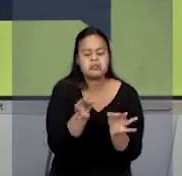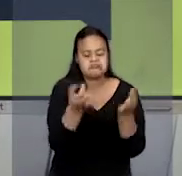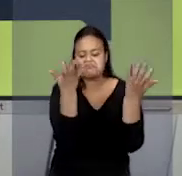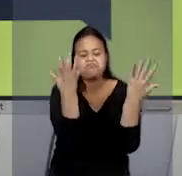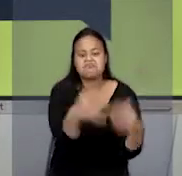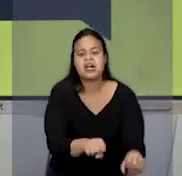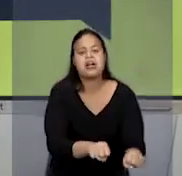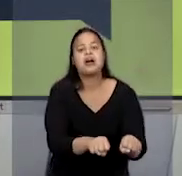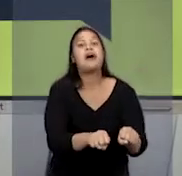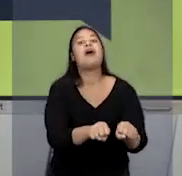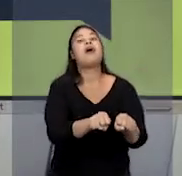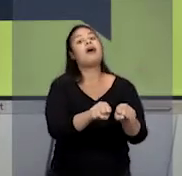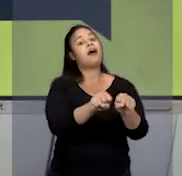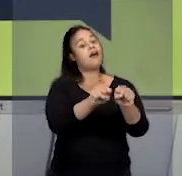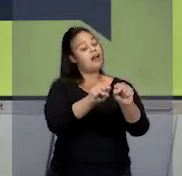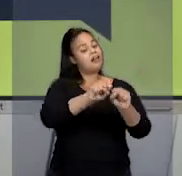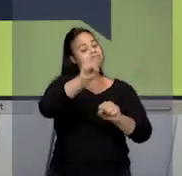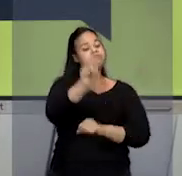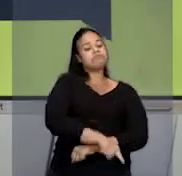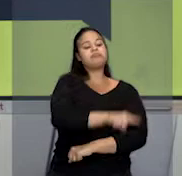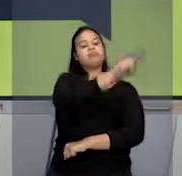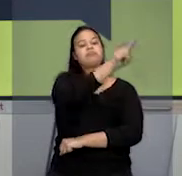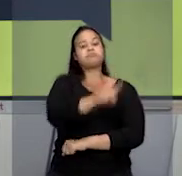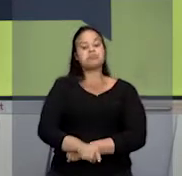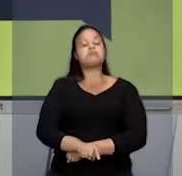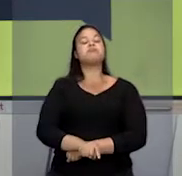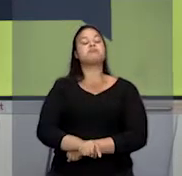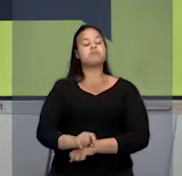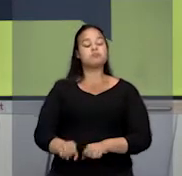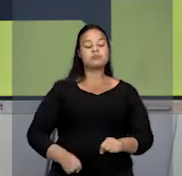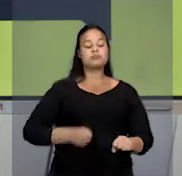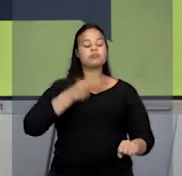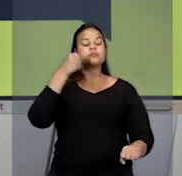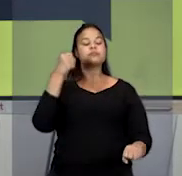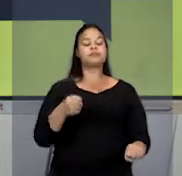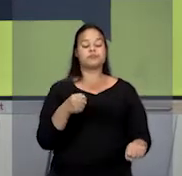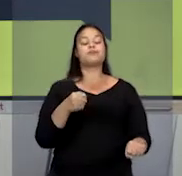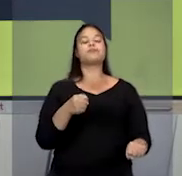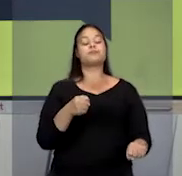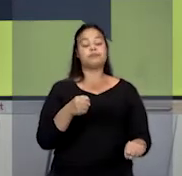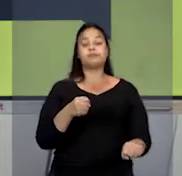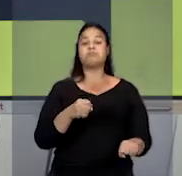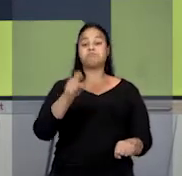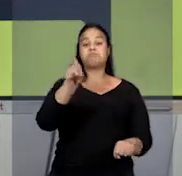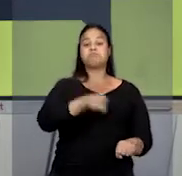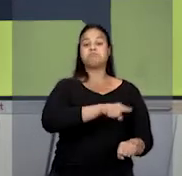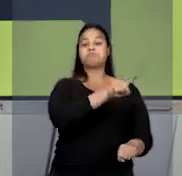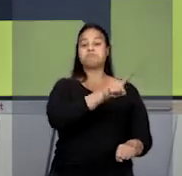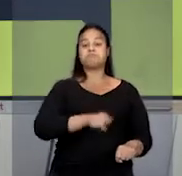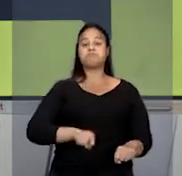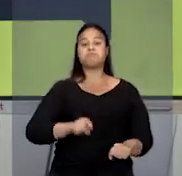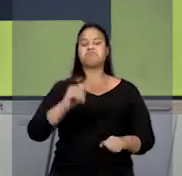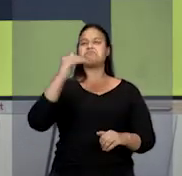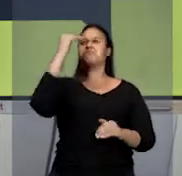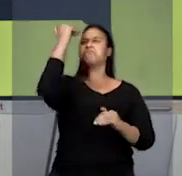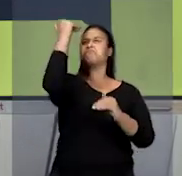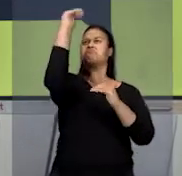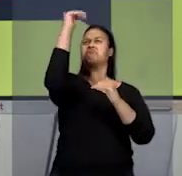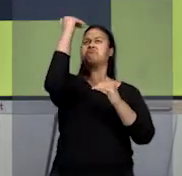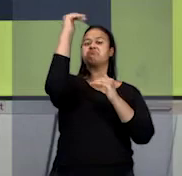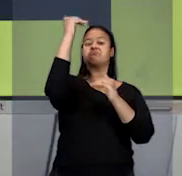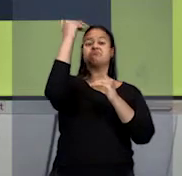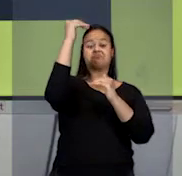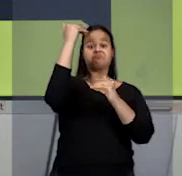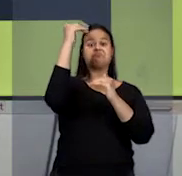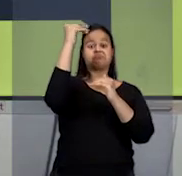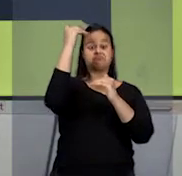aceitasse, ele podia cortar também aquele julgamento ou anular o julgamento. Então o Dom Pedro ele tinha um poder acima dos